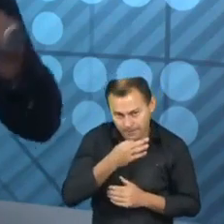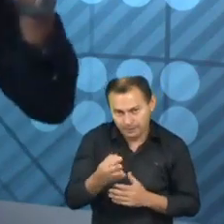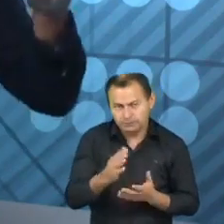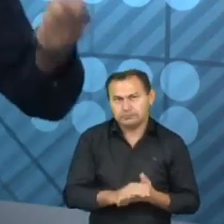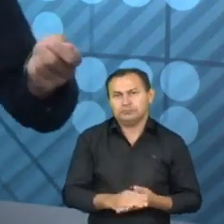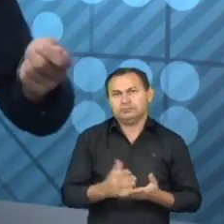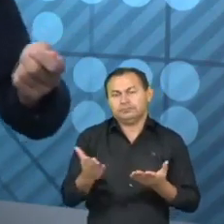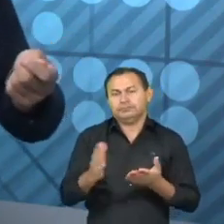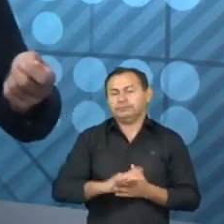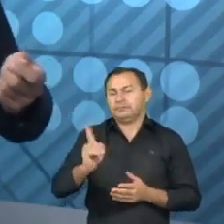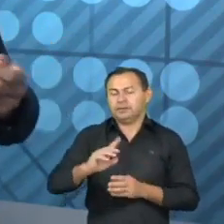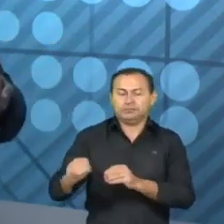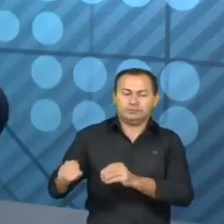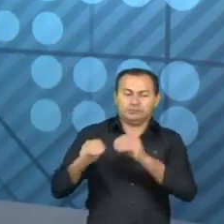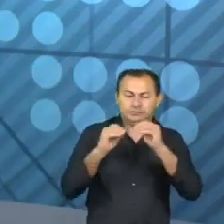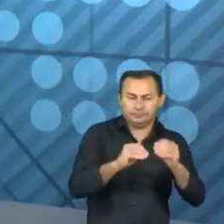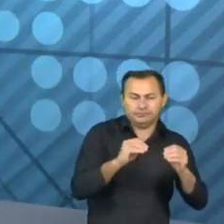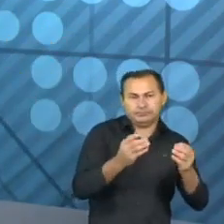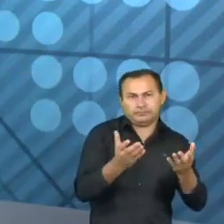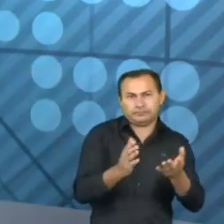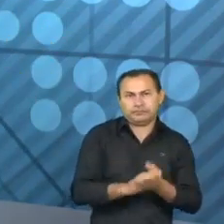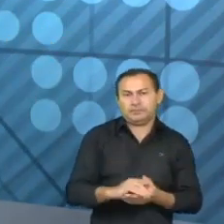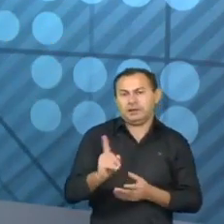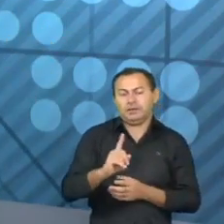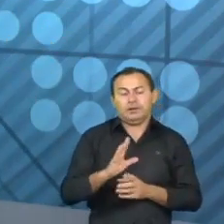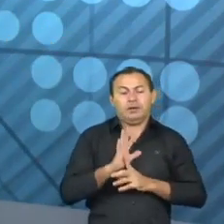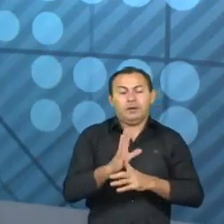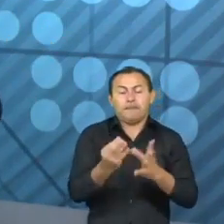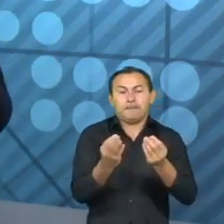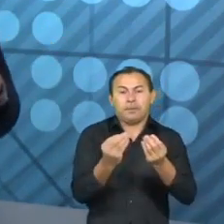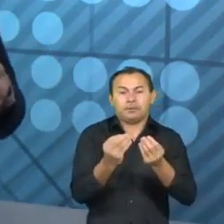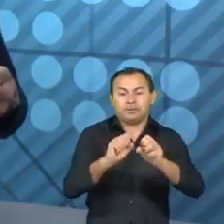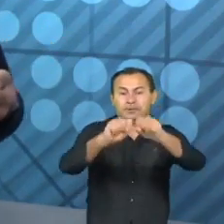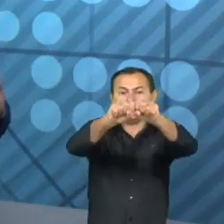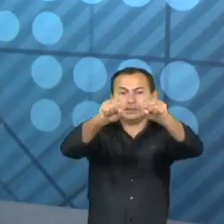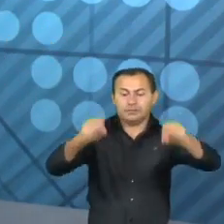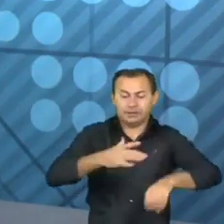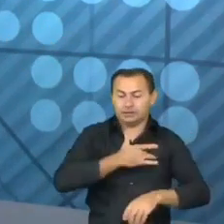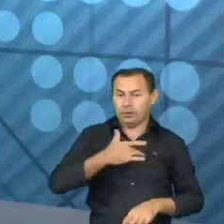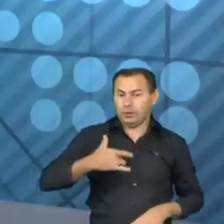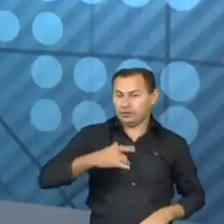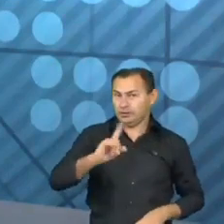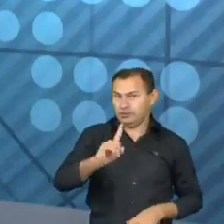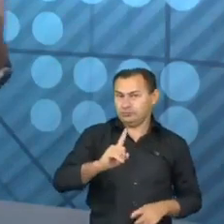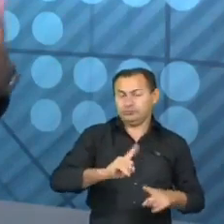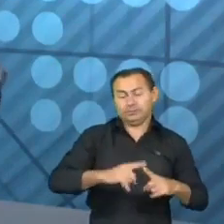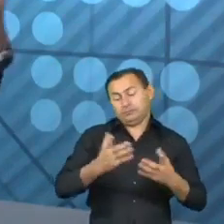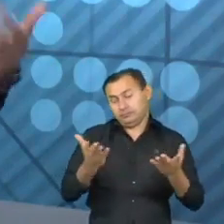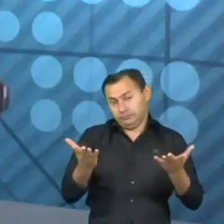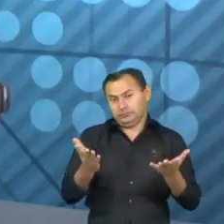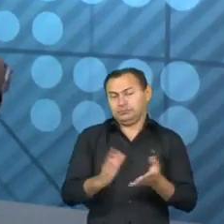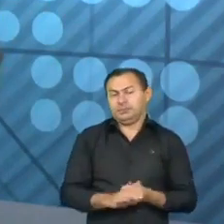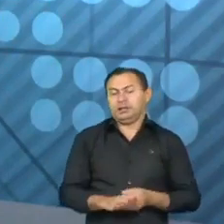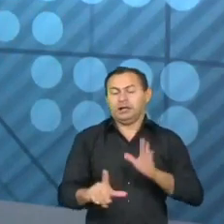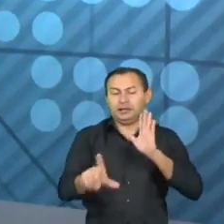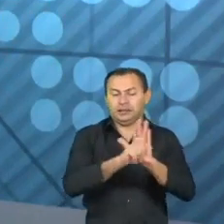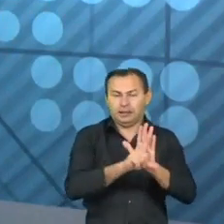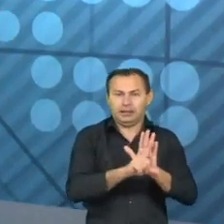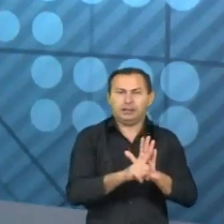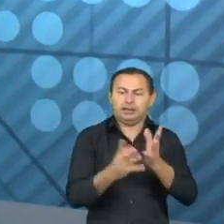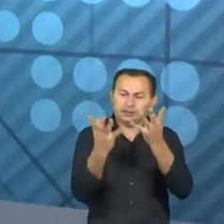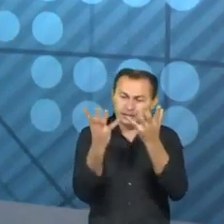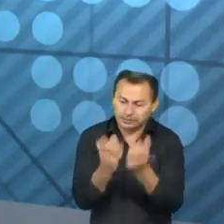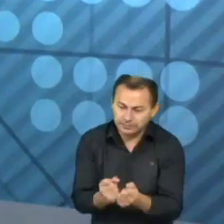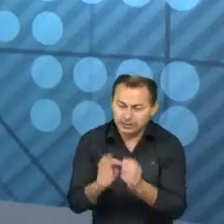de não não sobrecarregar tanto o sistema de saúde, tá, para que tenha leitos e o atendimento